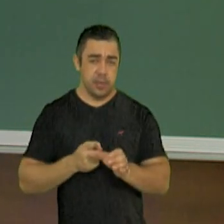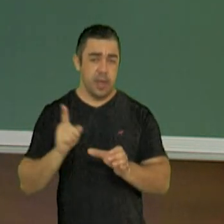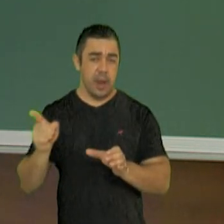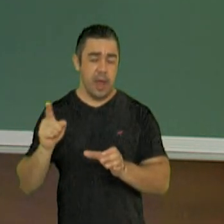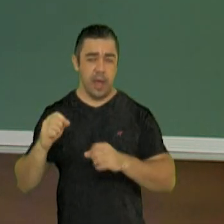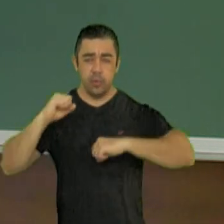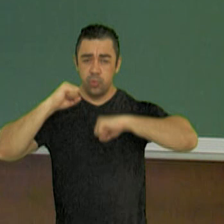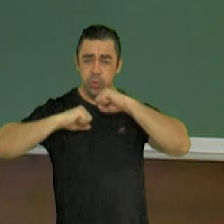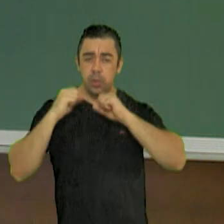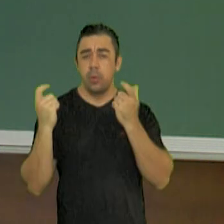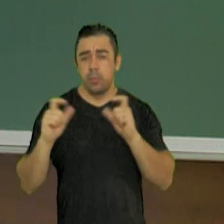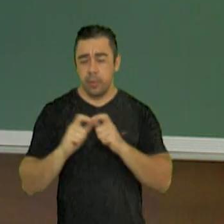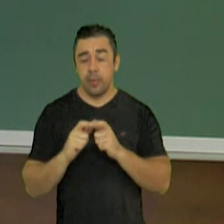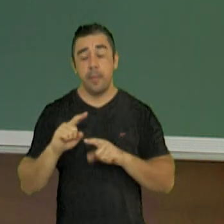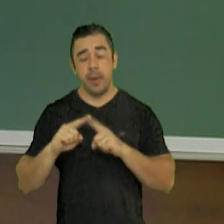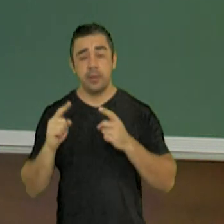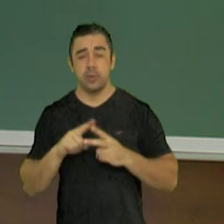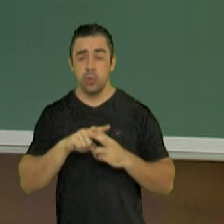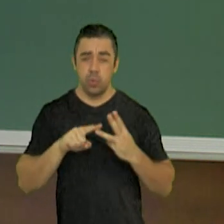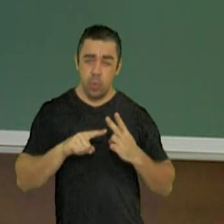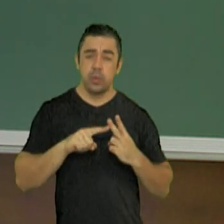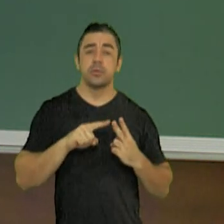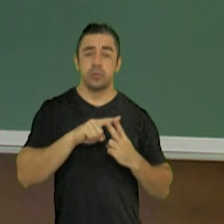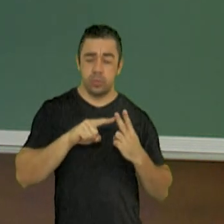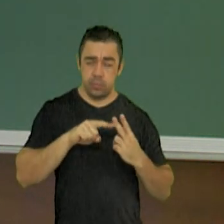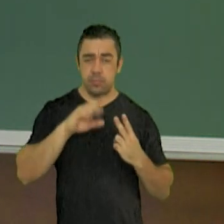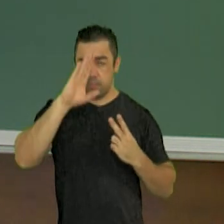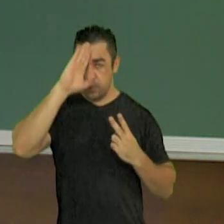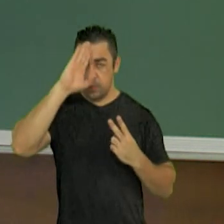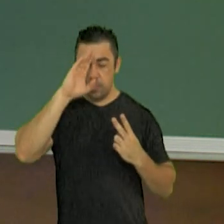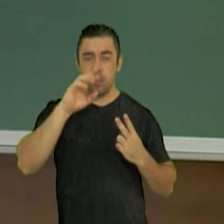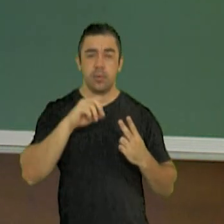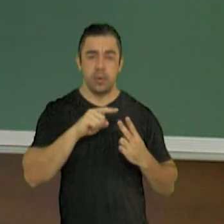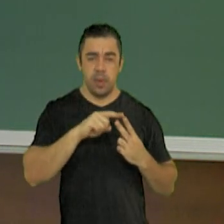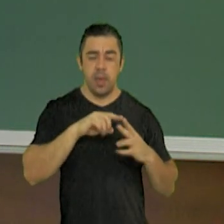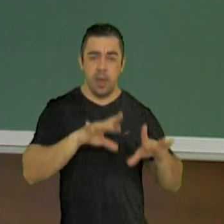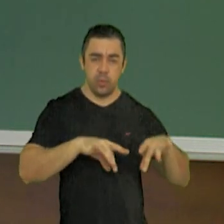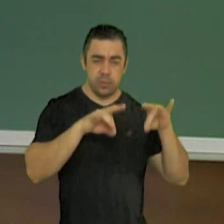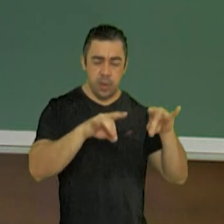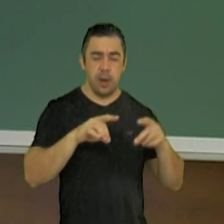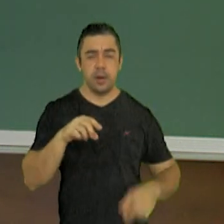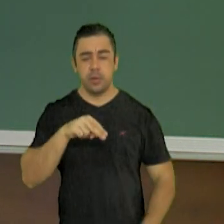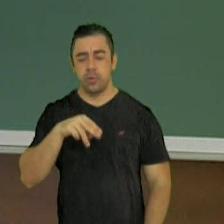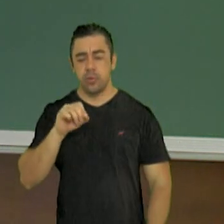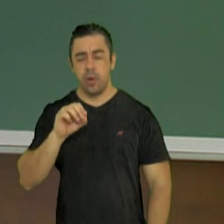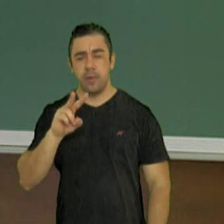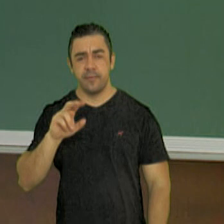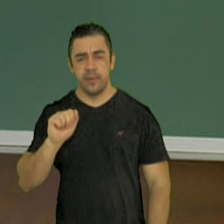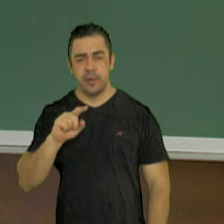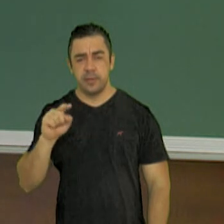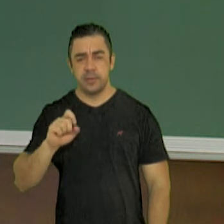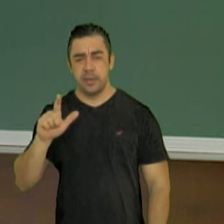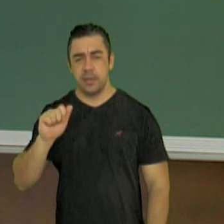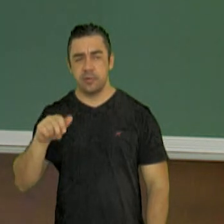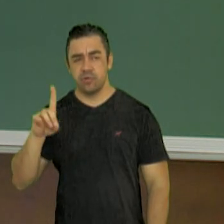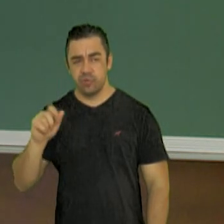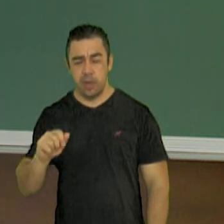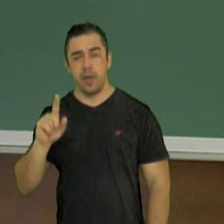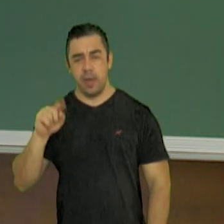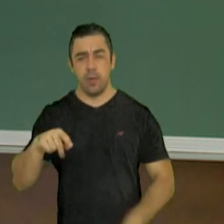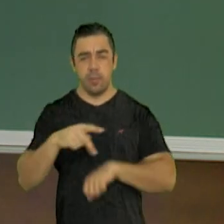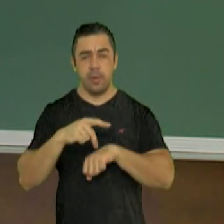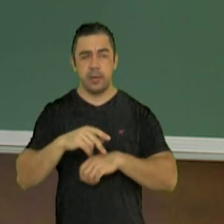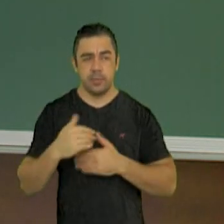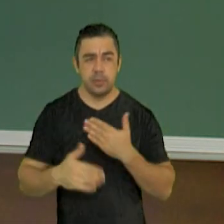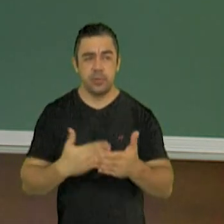modesta, mas a Austrália e Nova Zelândia, né, como a gente já viu nas aulas anteriores, são os países mais